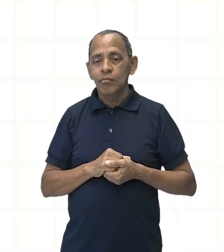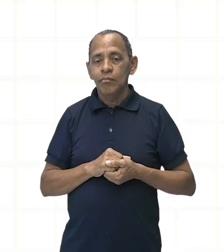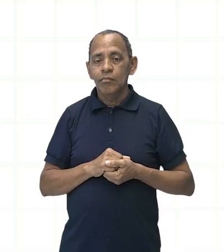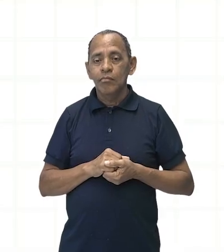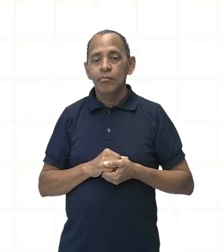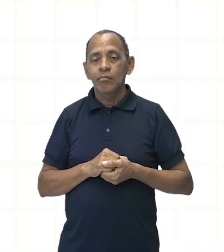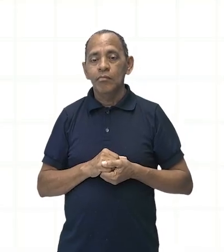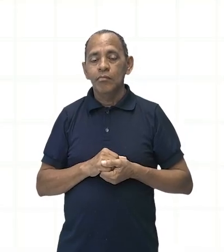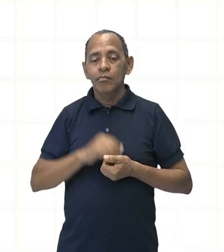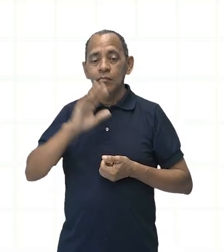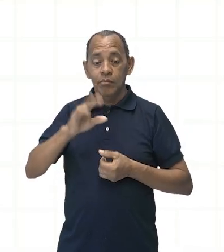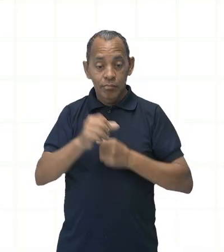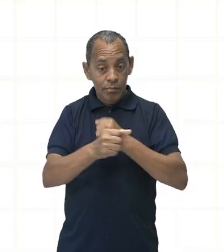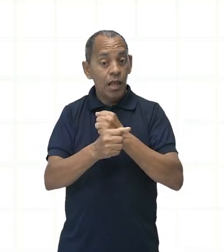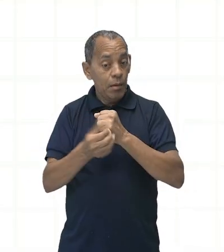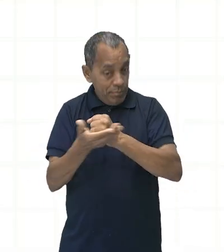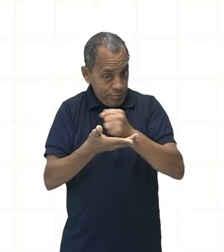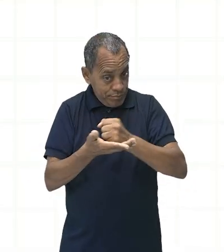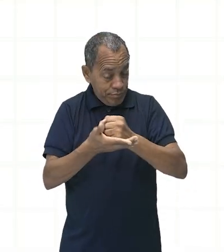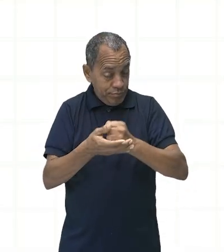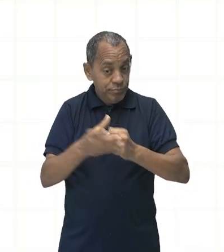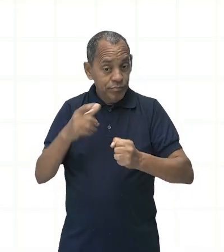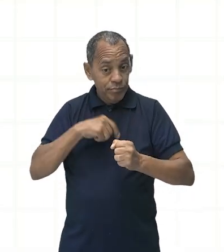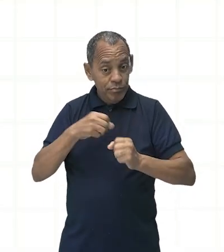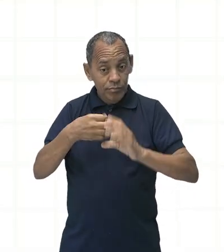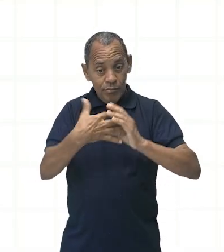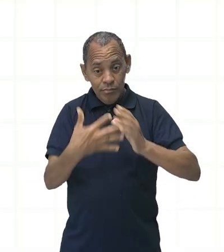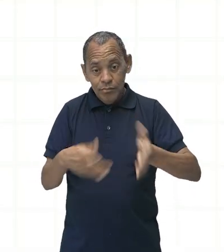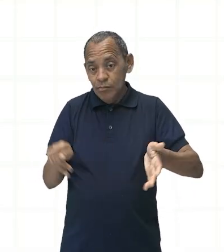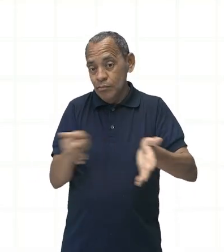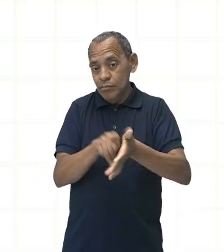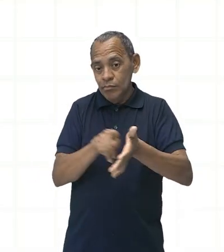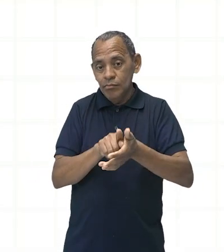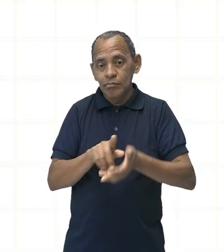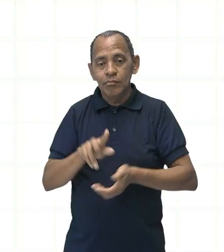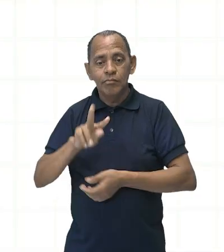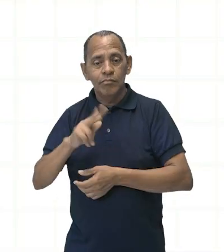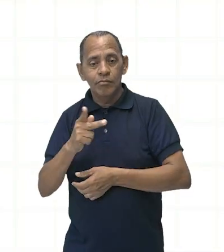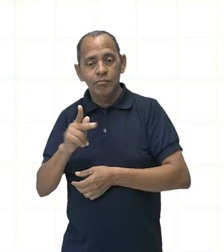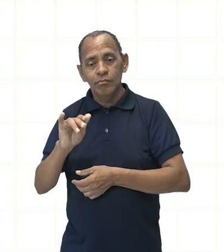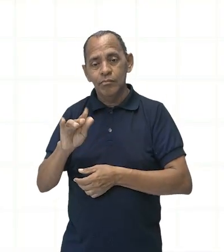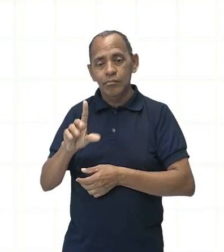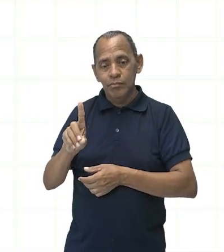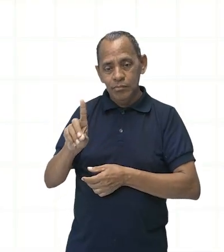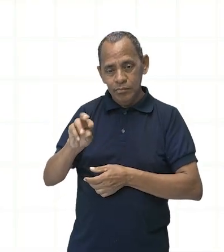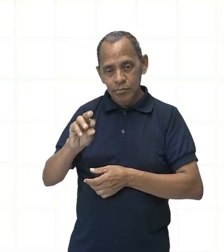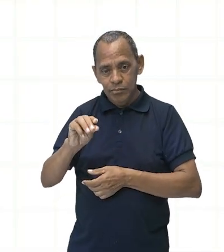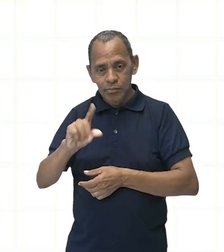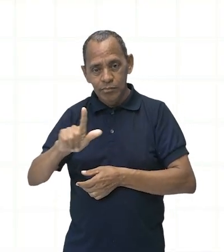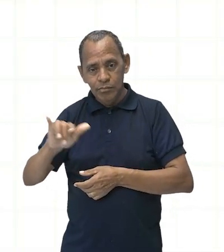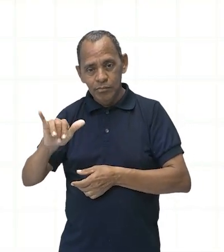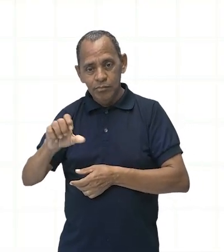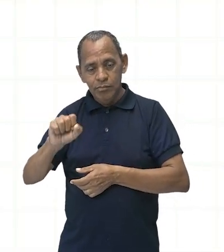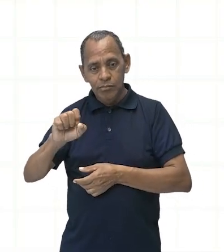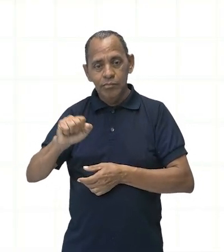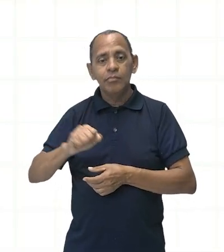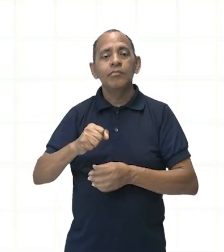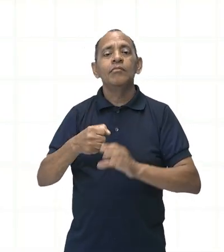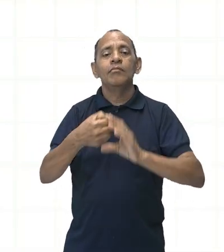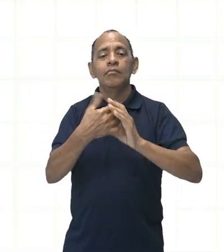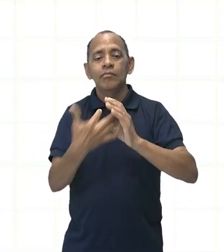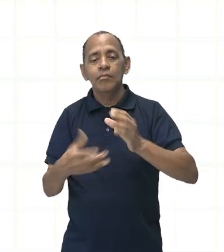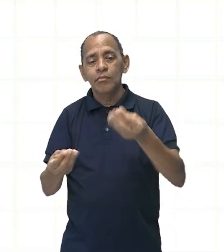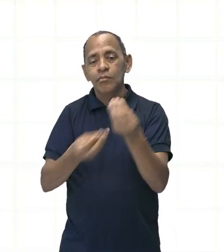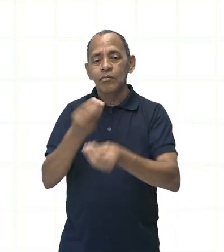base, ela se caracteriza, também chamadas de hidróxidos, se caracterizam por serem substâncias que